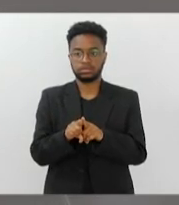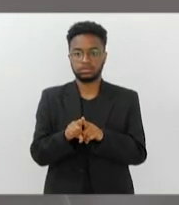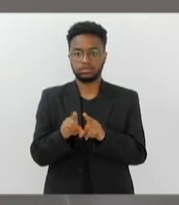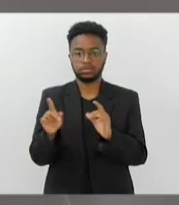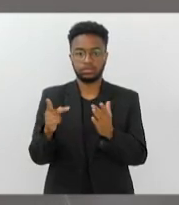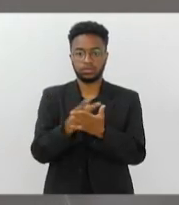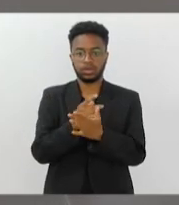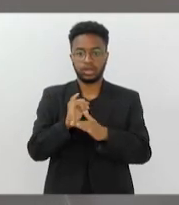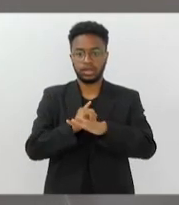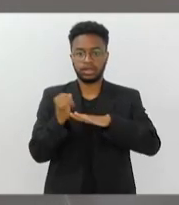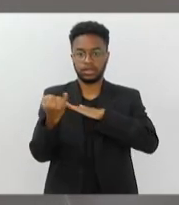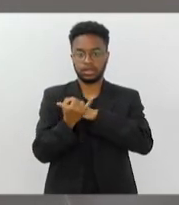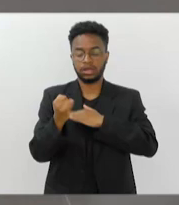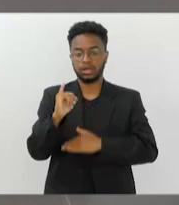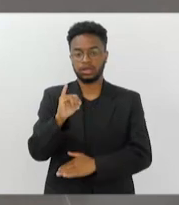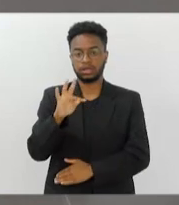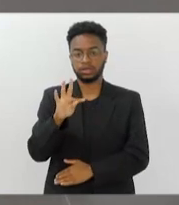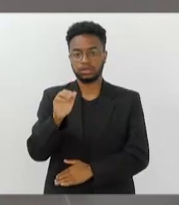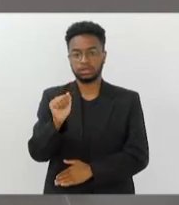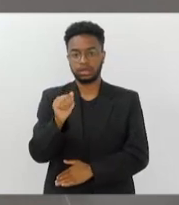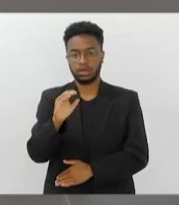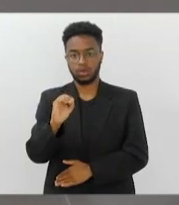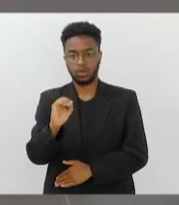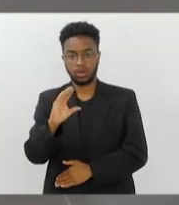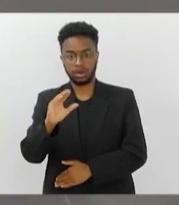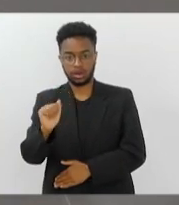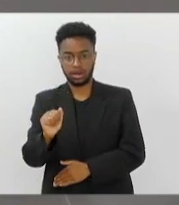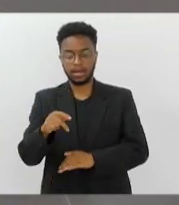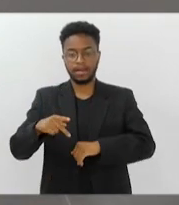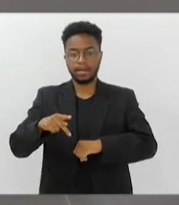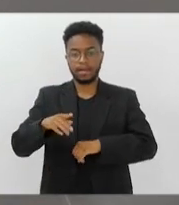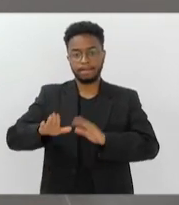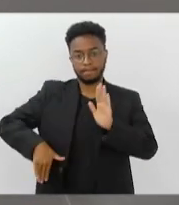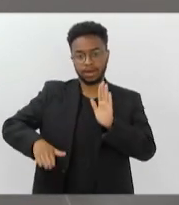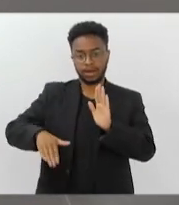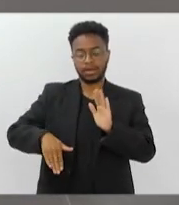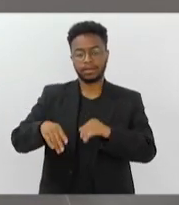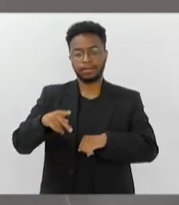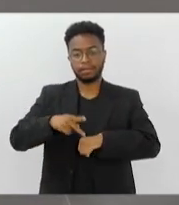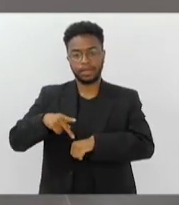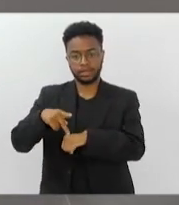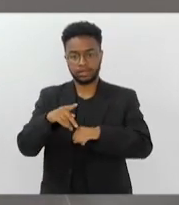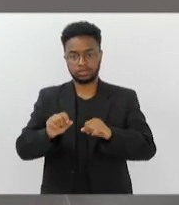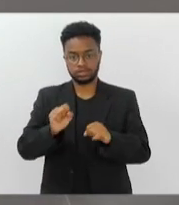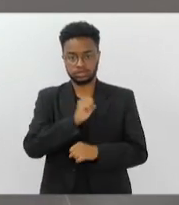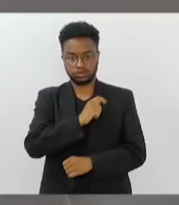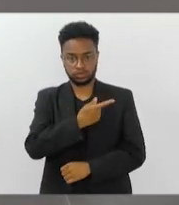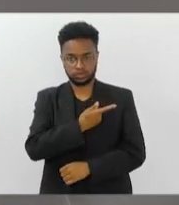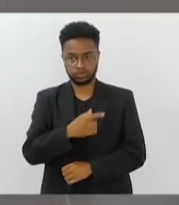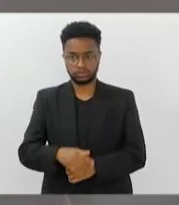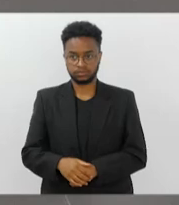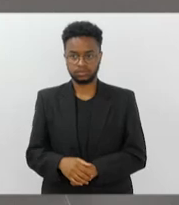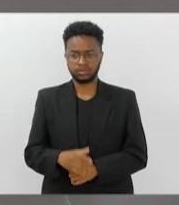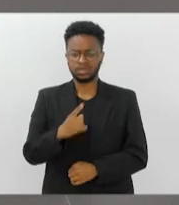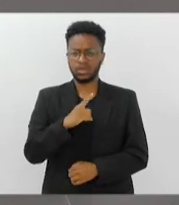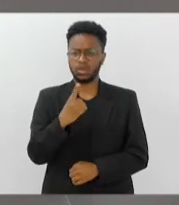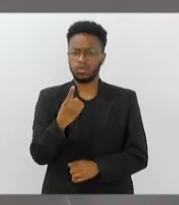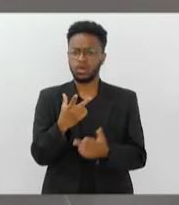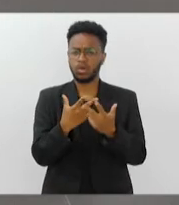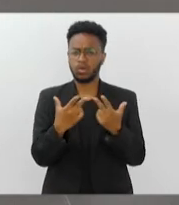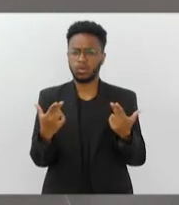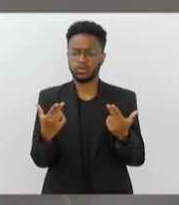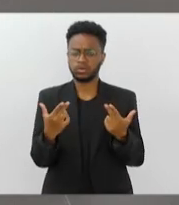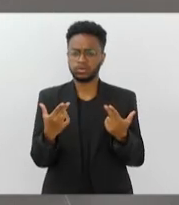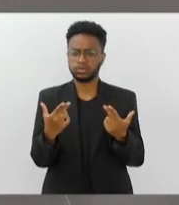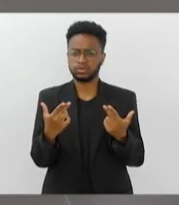realizada na ilha de Itaoca, na Praia das Pedrinhas, no município de São Gonçalo. Tem alguma coisa... Ah,